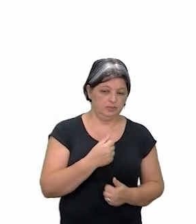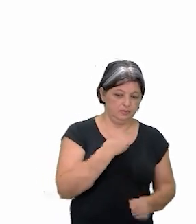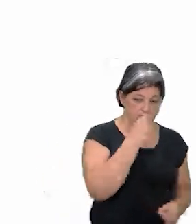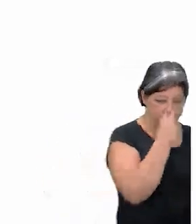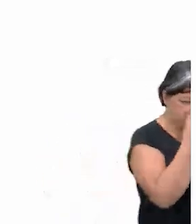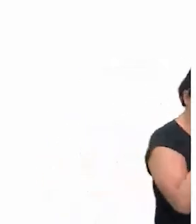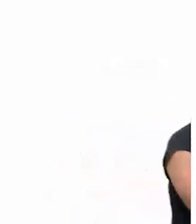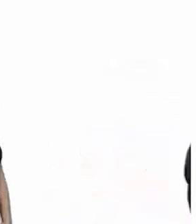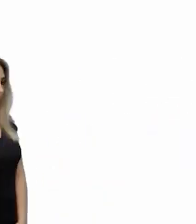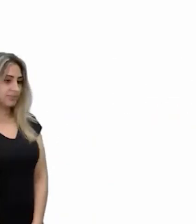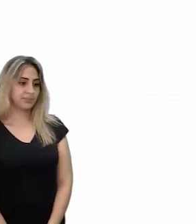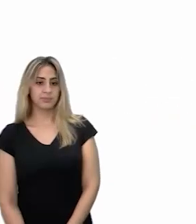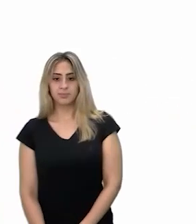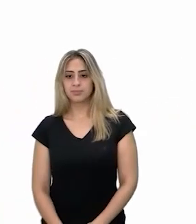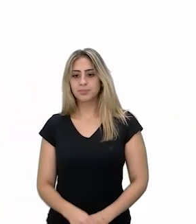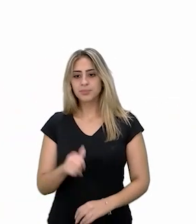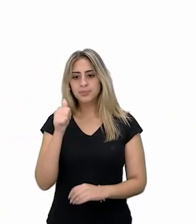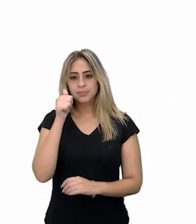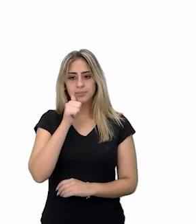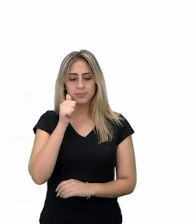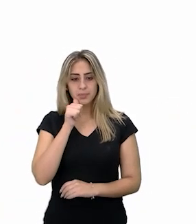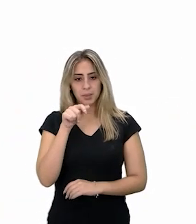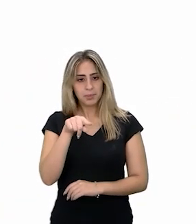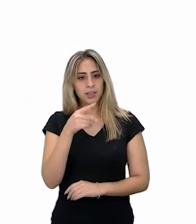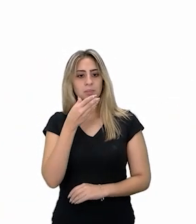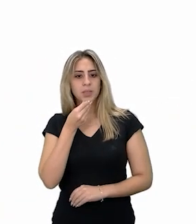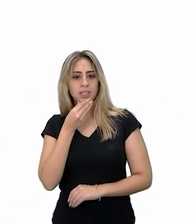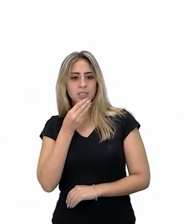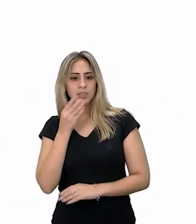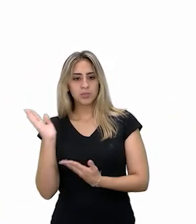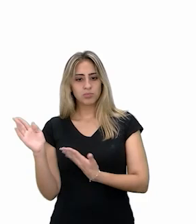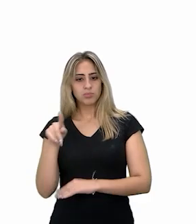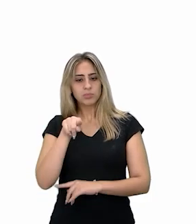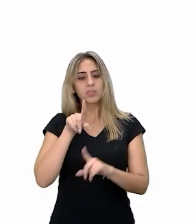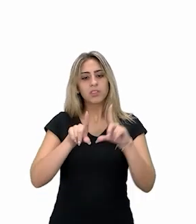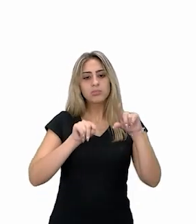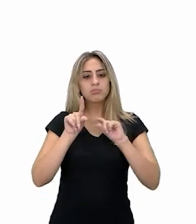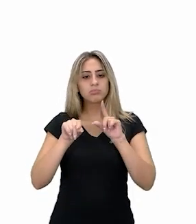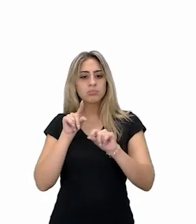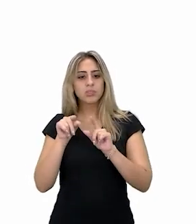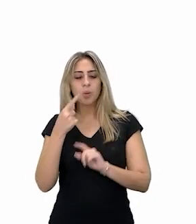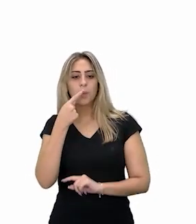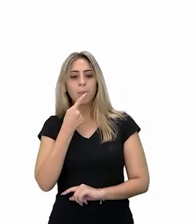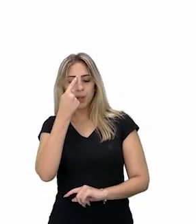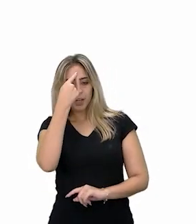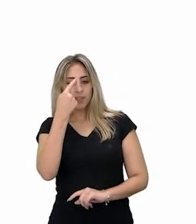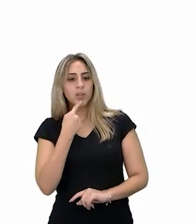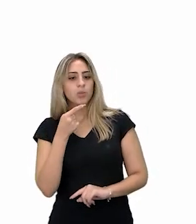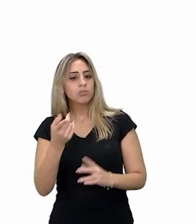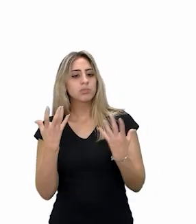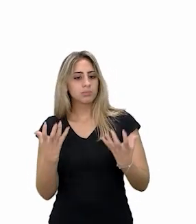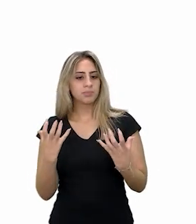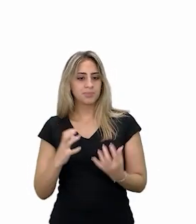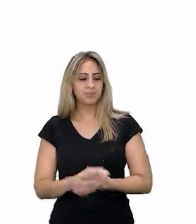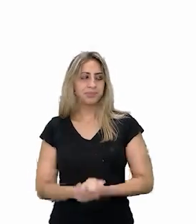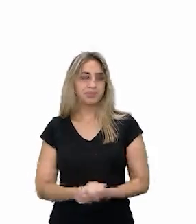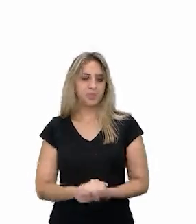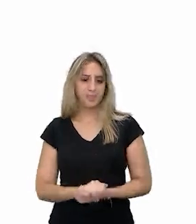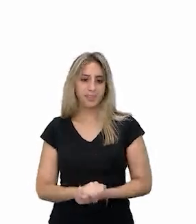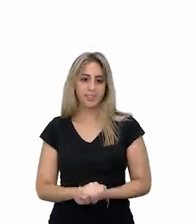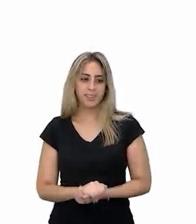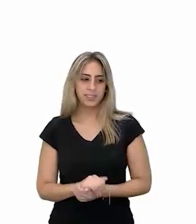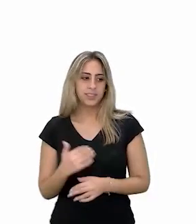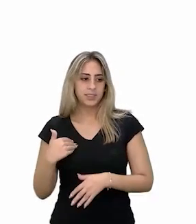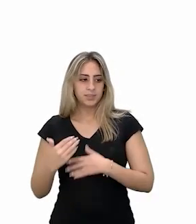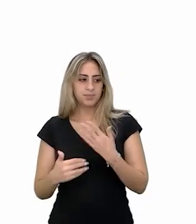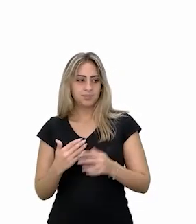outra telinha, onde tem essa menininha e esse menininho, e aí você vai escolher o perfil que você quer. Por quê? Vai ter professor